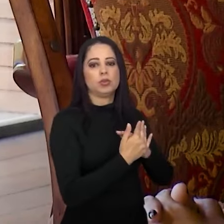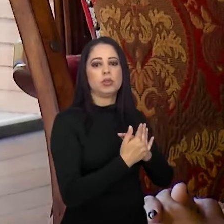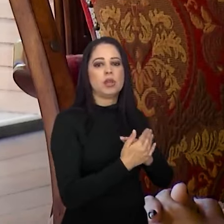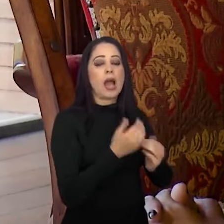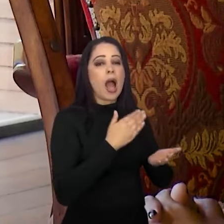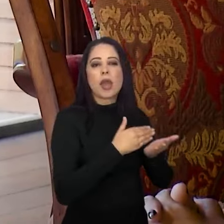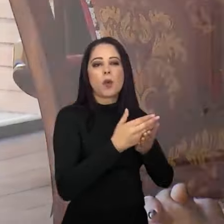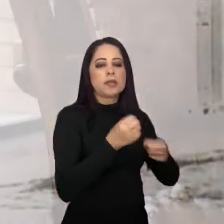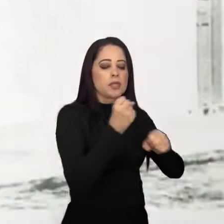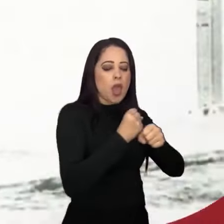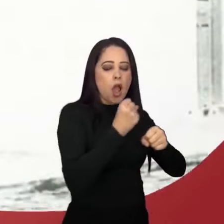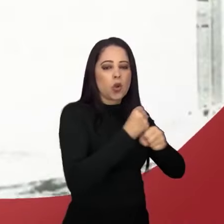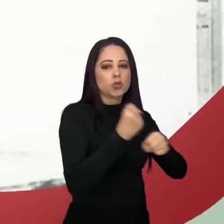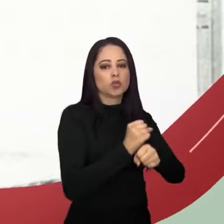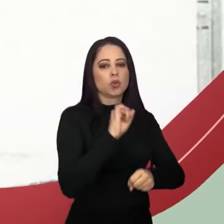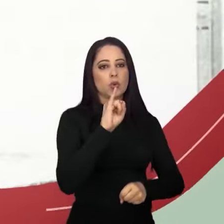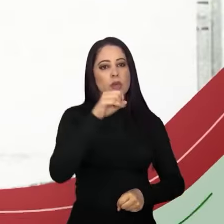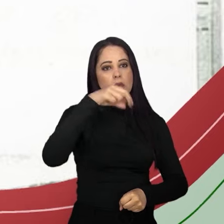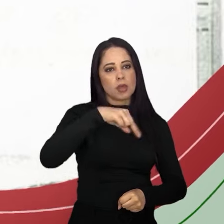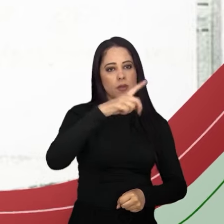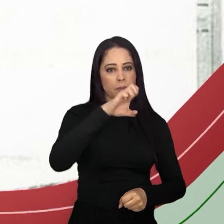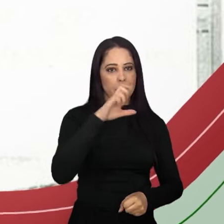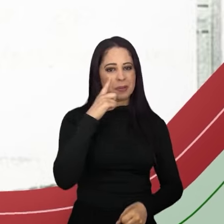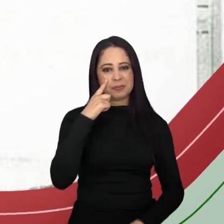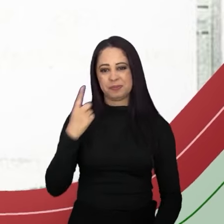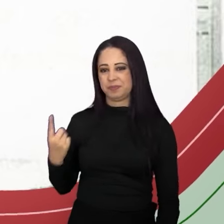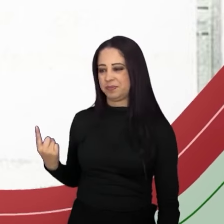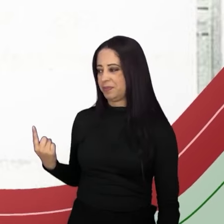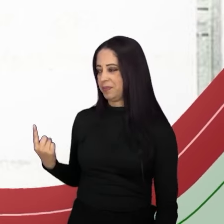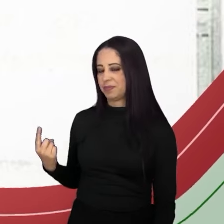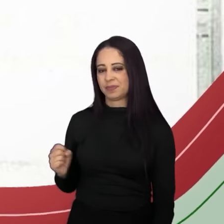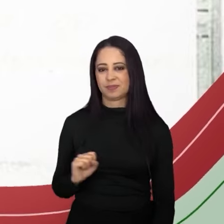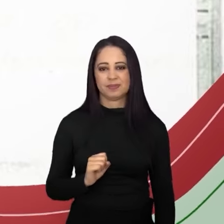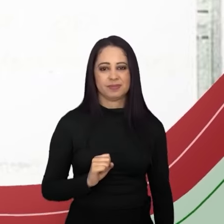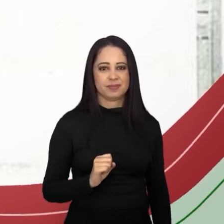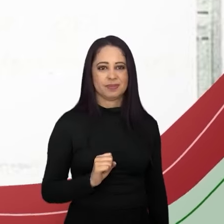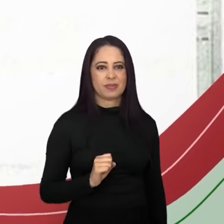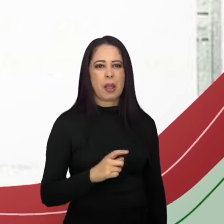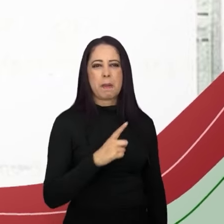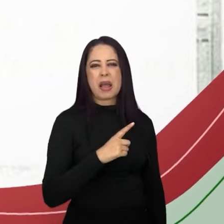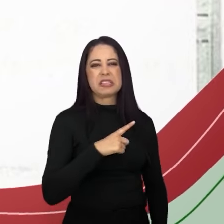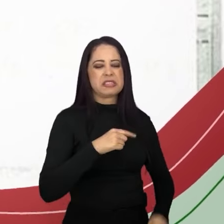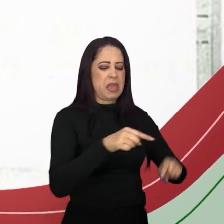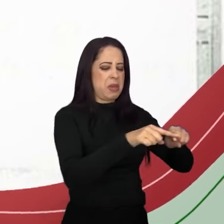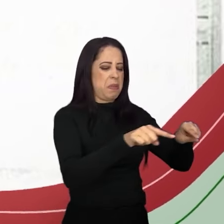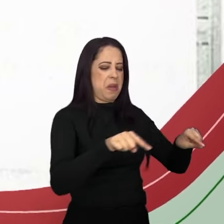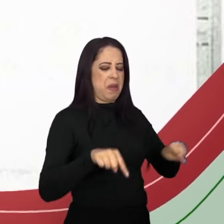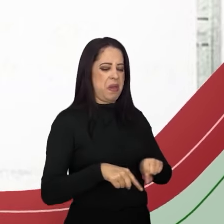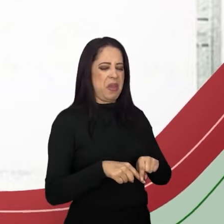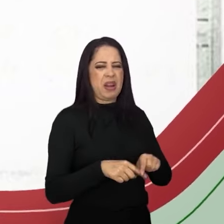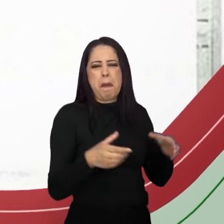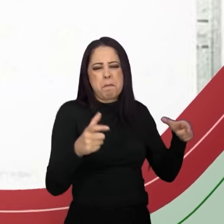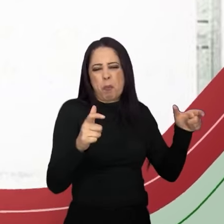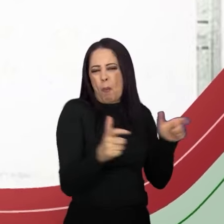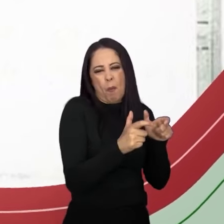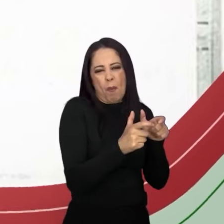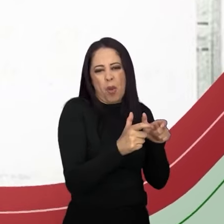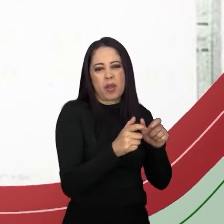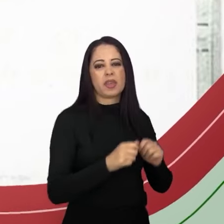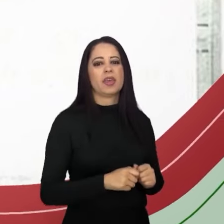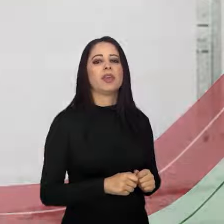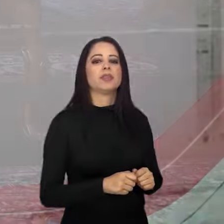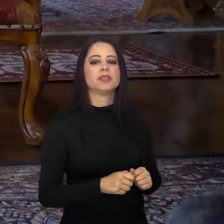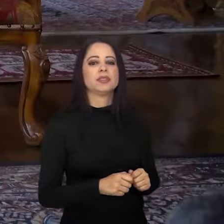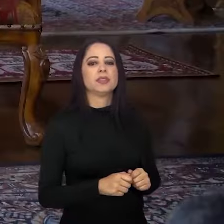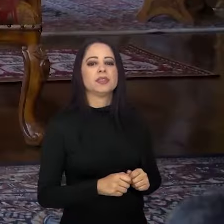E comecei a fazer o INPE com o dinheiro deles lá. Mas aí ele me deu uma areazinha de uns 200 metros quadrados de área. Era muito pequeno,